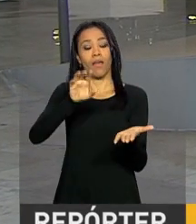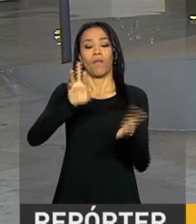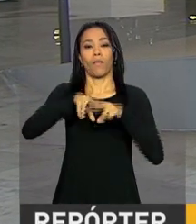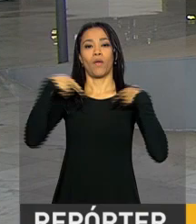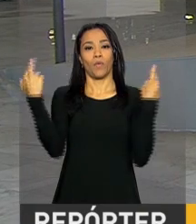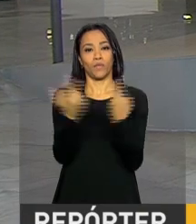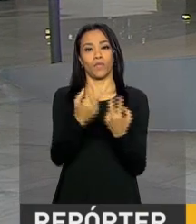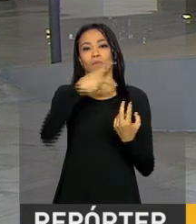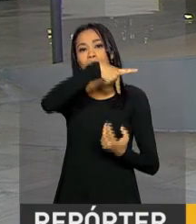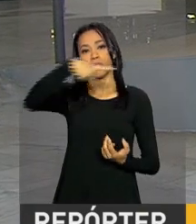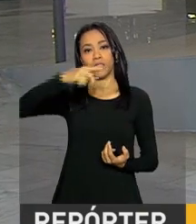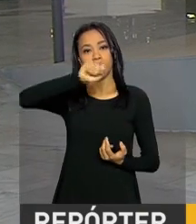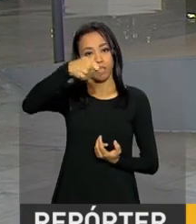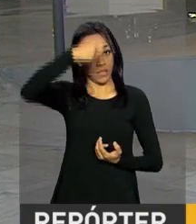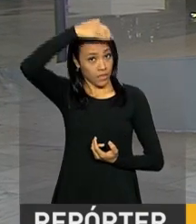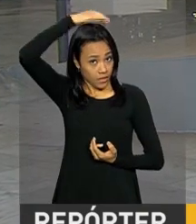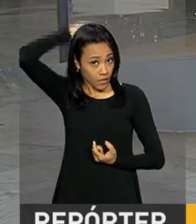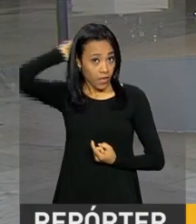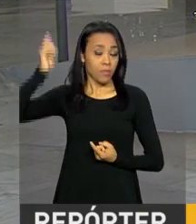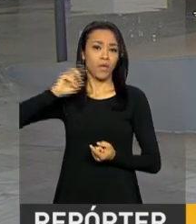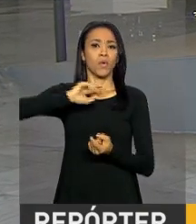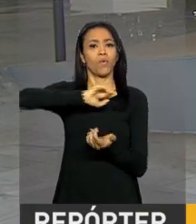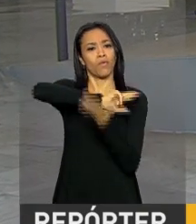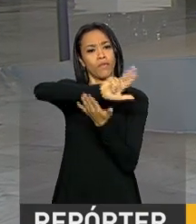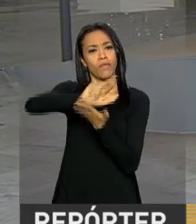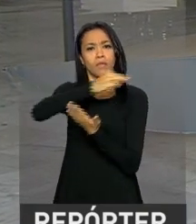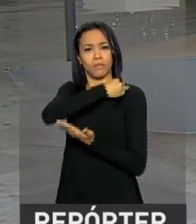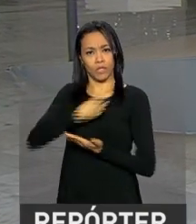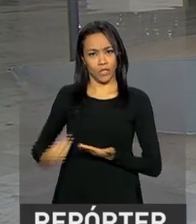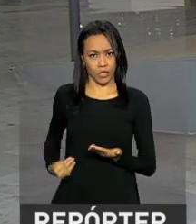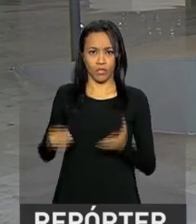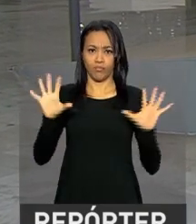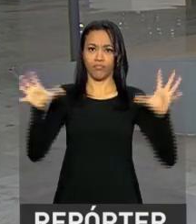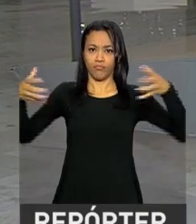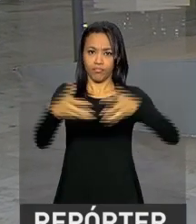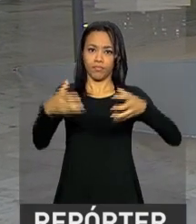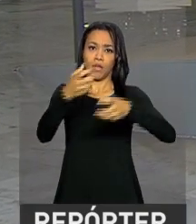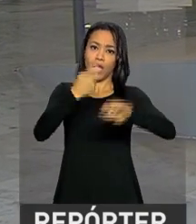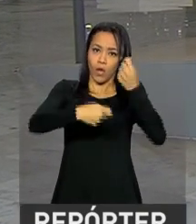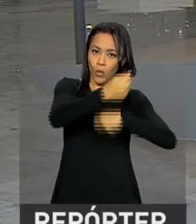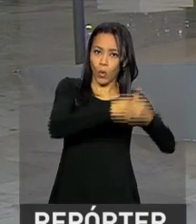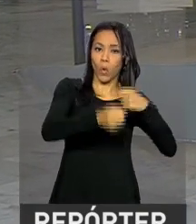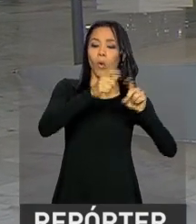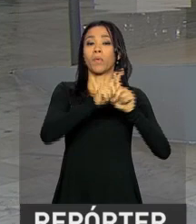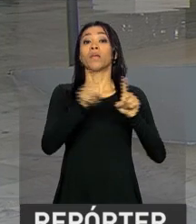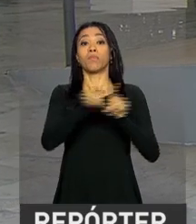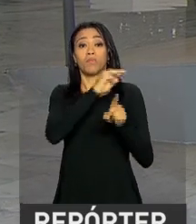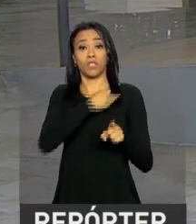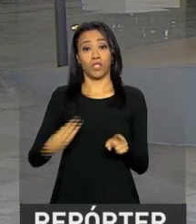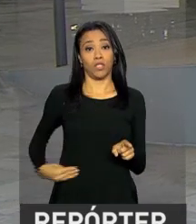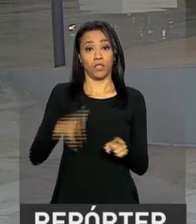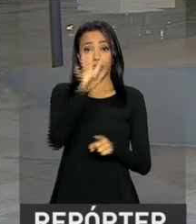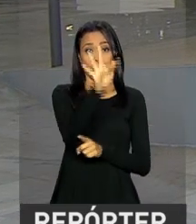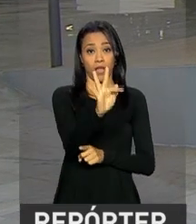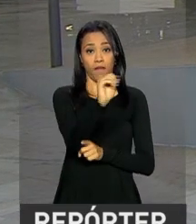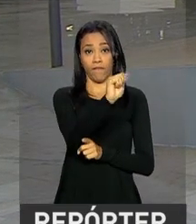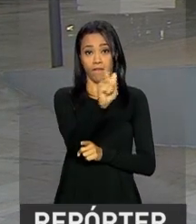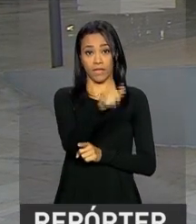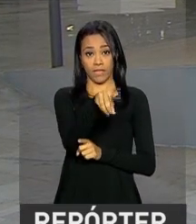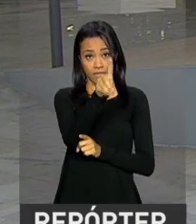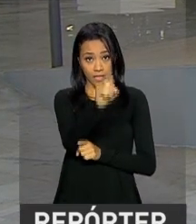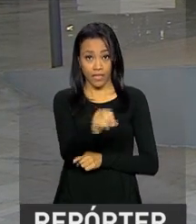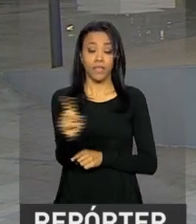exercício, Michel Temer, com ministros da área econômica. Participam, entre outros, o ministro da Fazenda, Henrique Meirelles, e o ministro da Casa